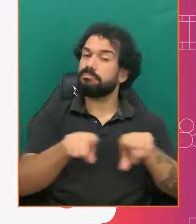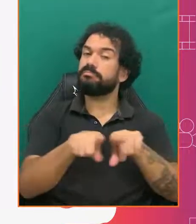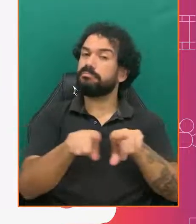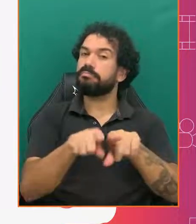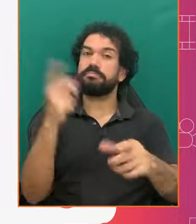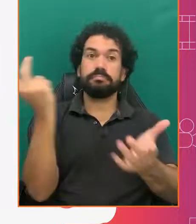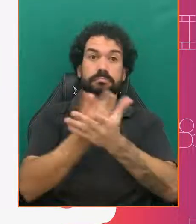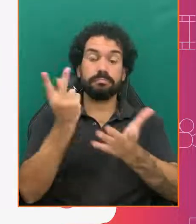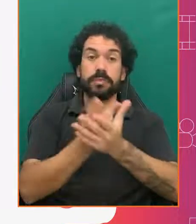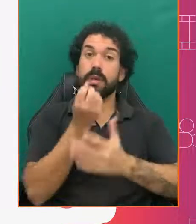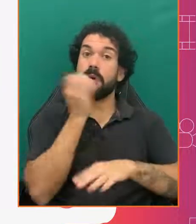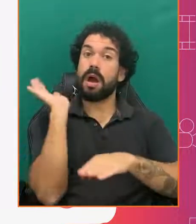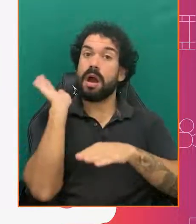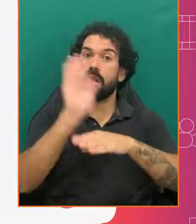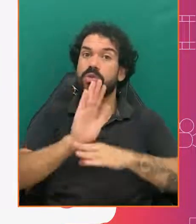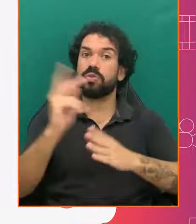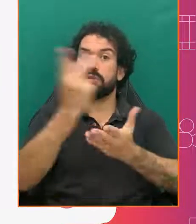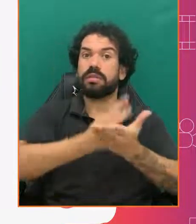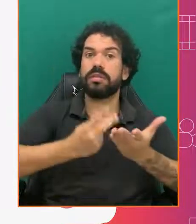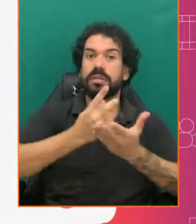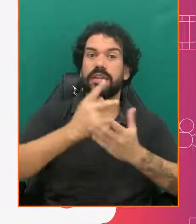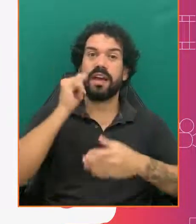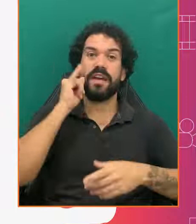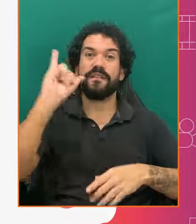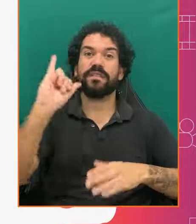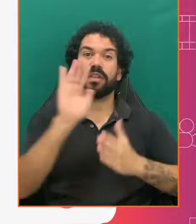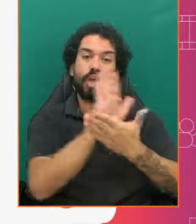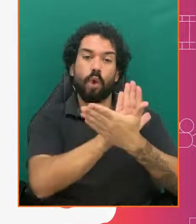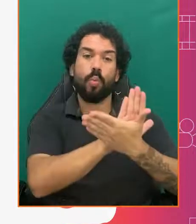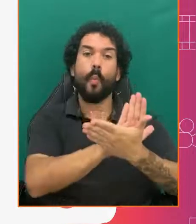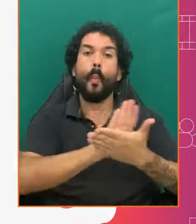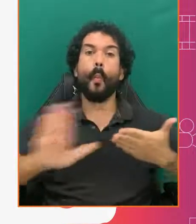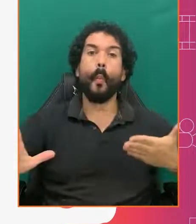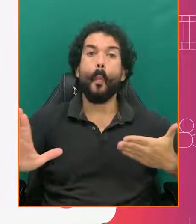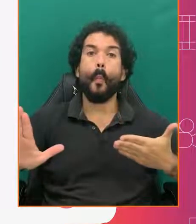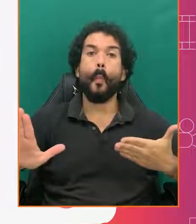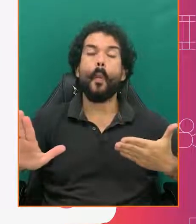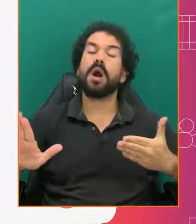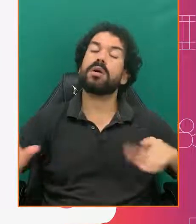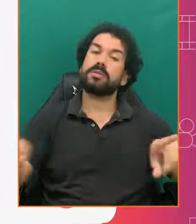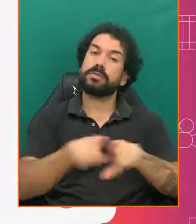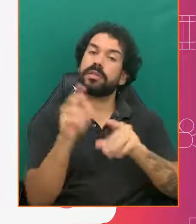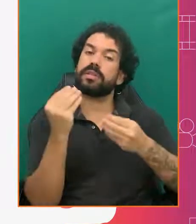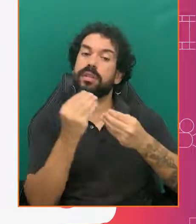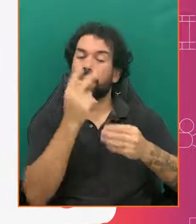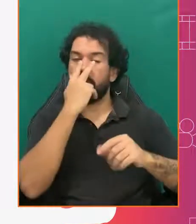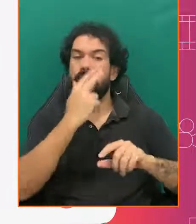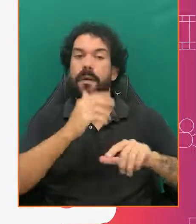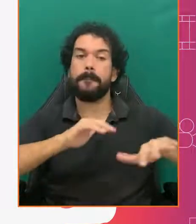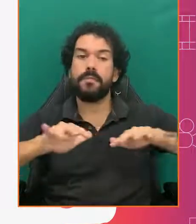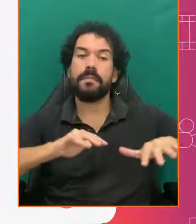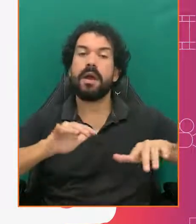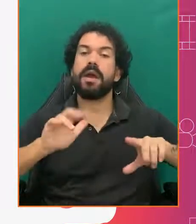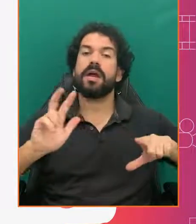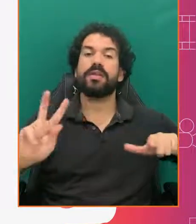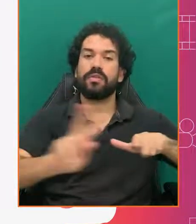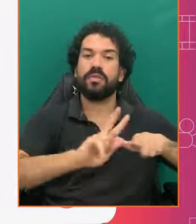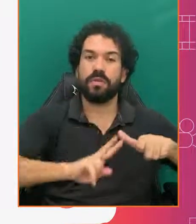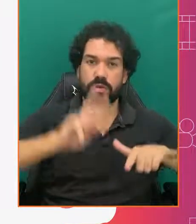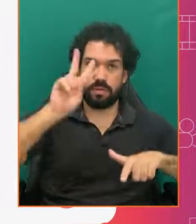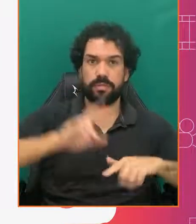Isso também vai sempre deixar o seu desenho menos plano e com um movimento, um